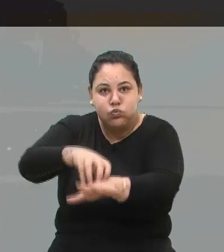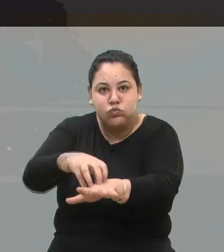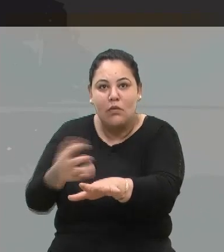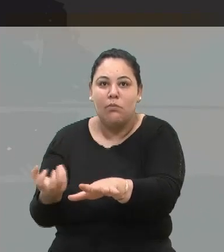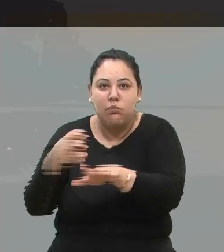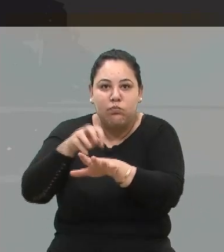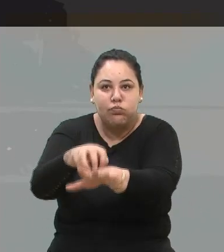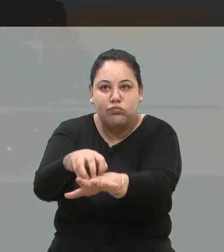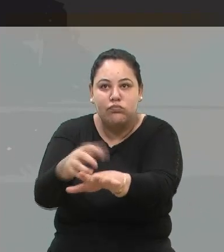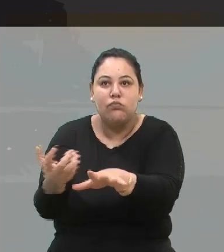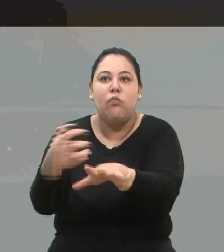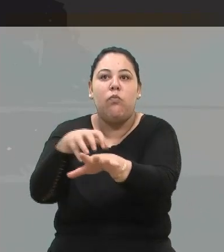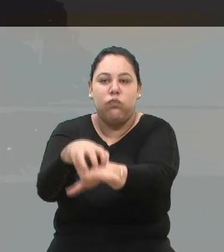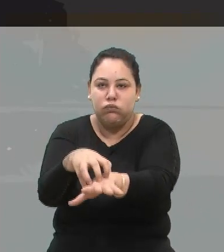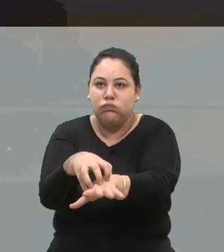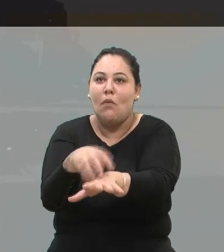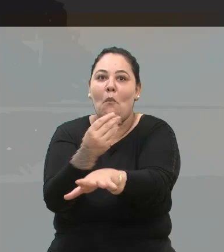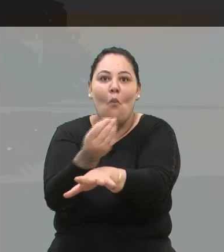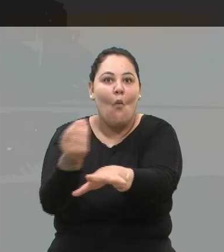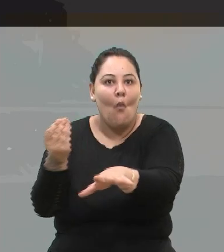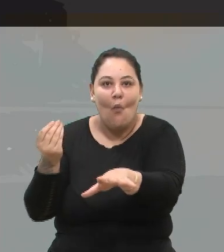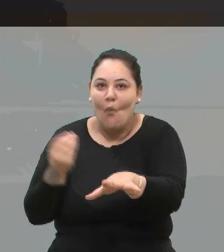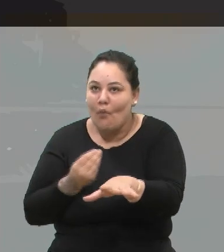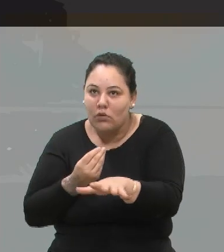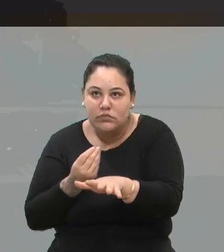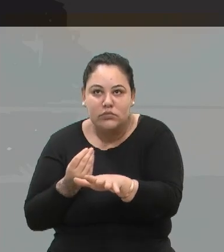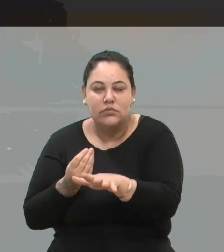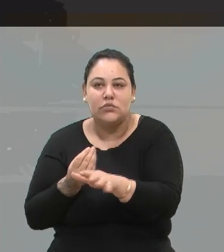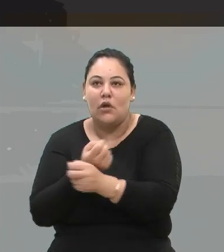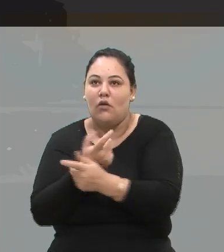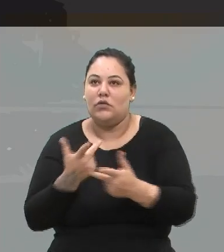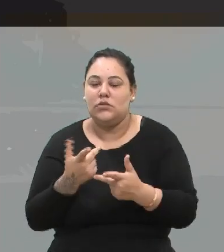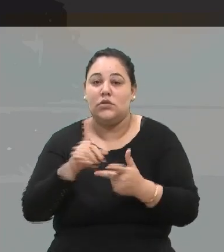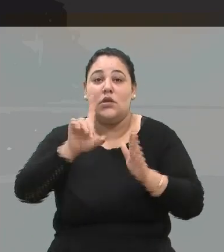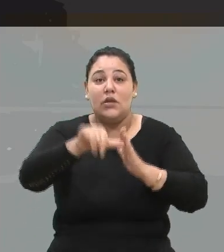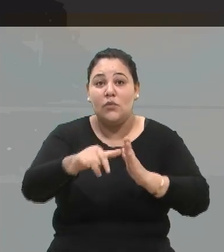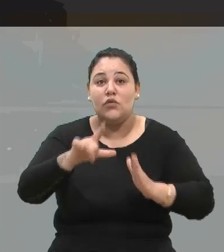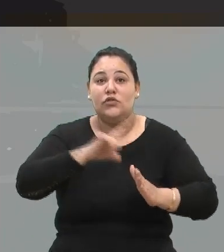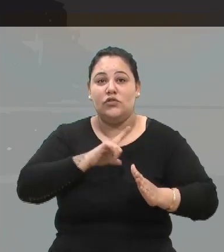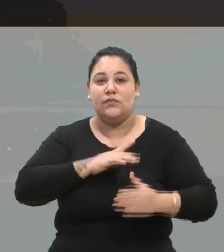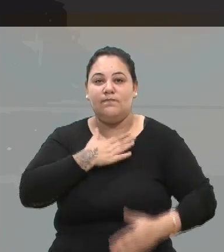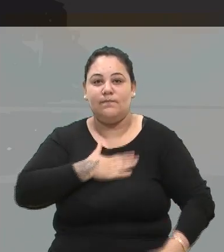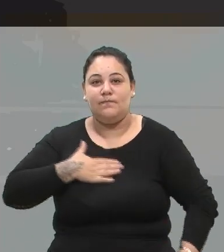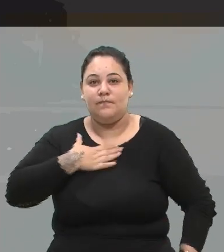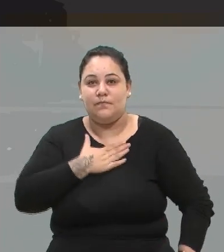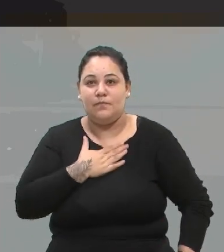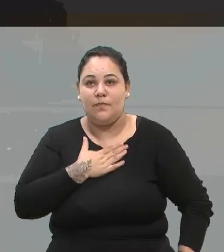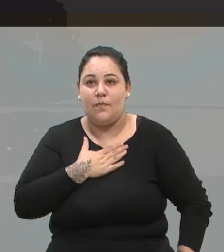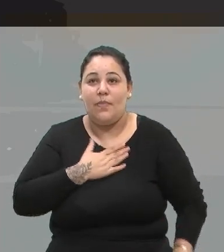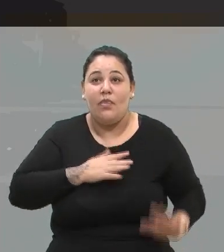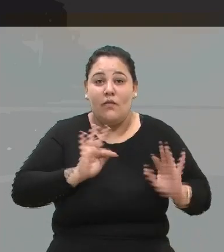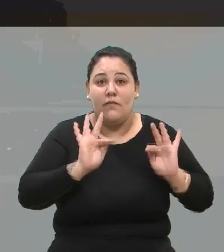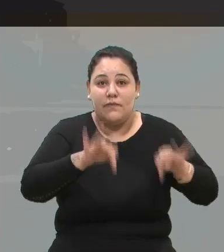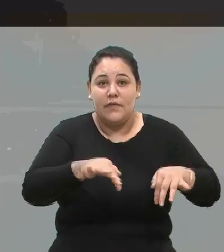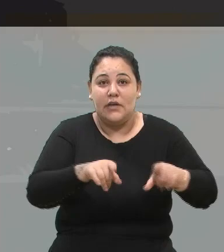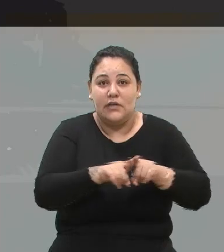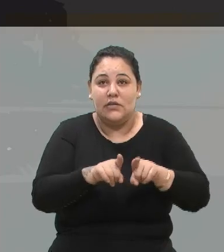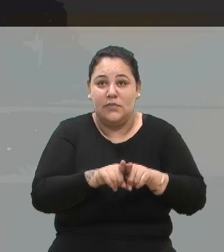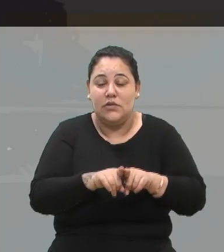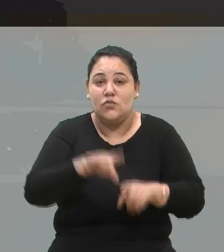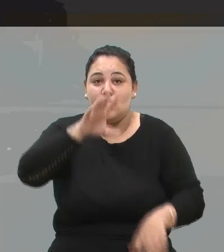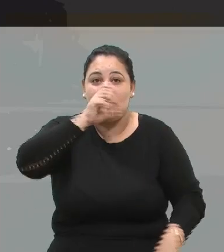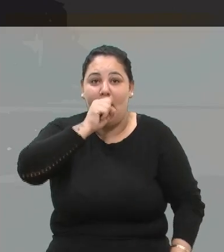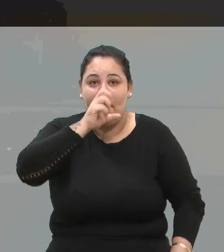caminhões carregados de entulho. E depois tivemos o prazer de encerrar no